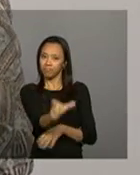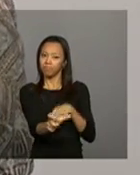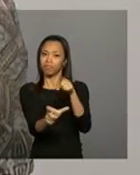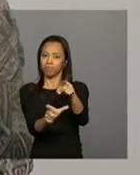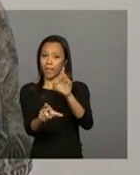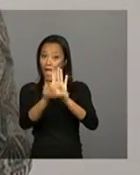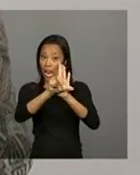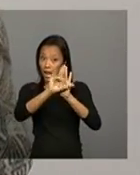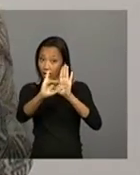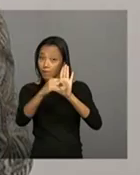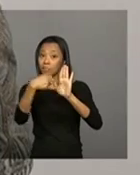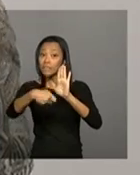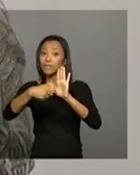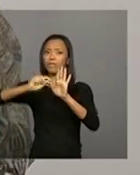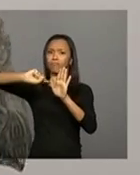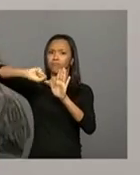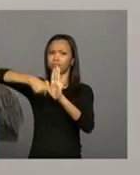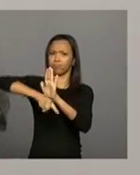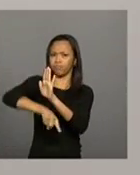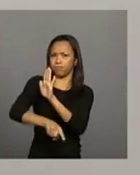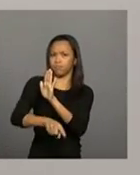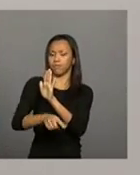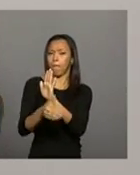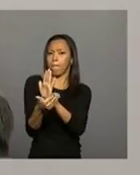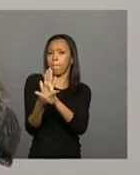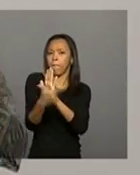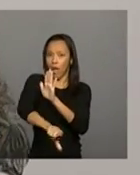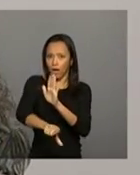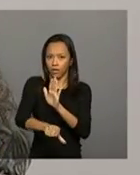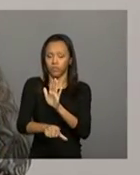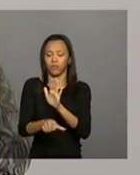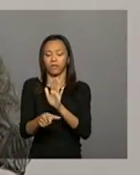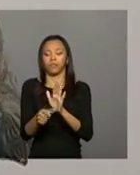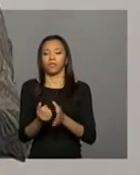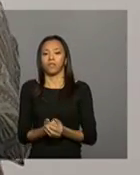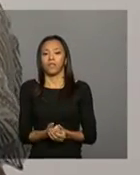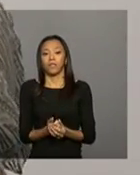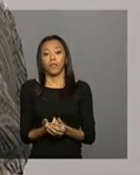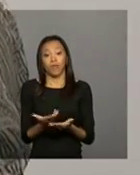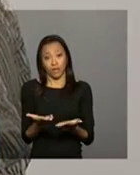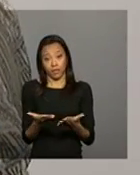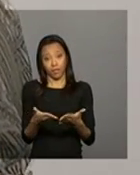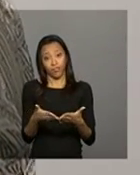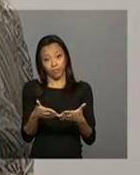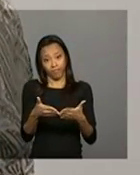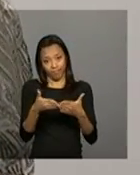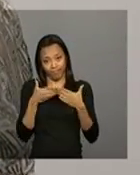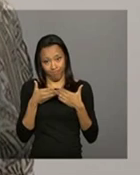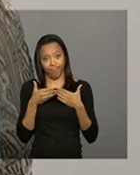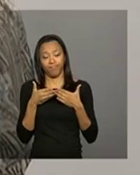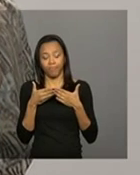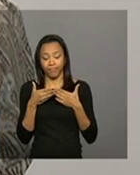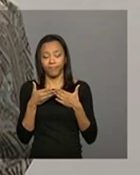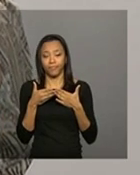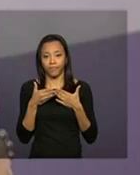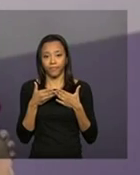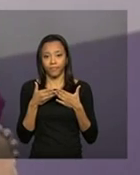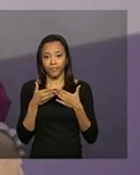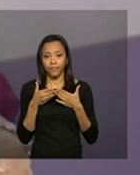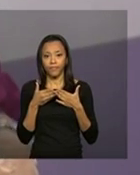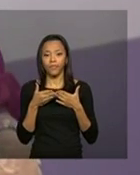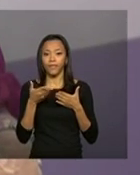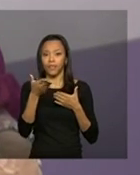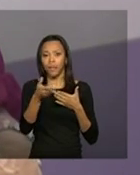aprofundar essa legislação, é levá-la além. E aí a gente conta com a contribuição